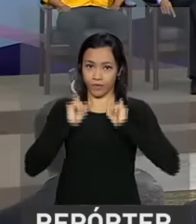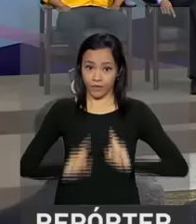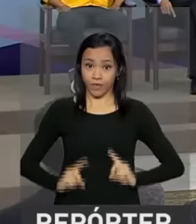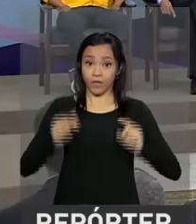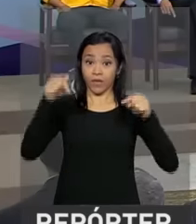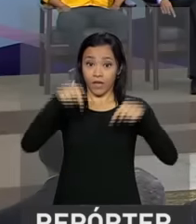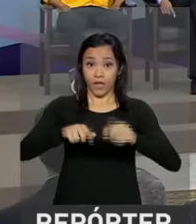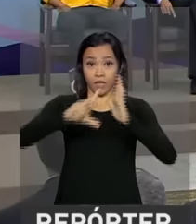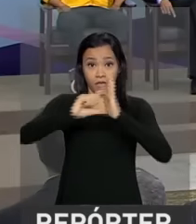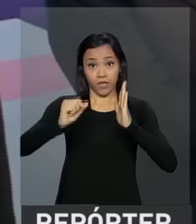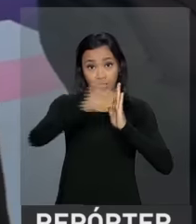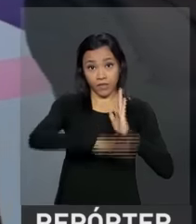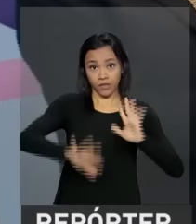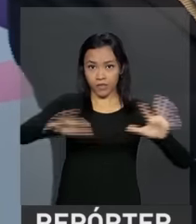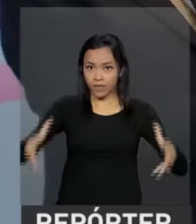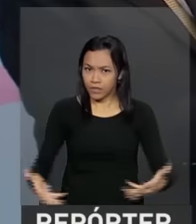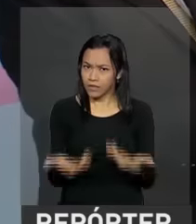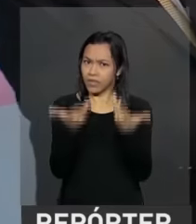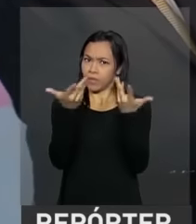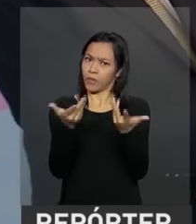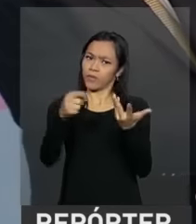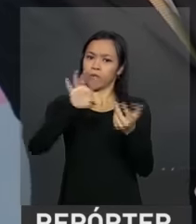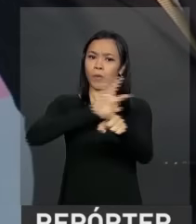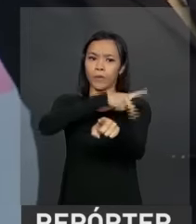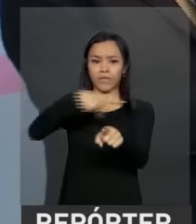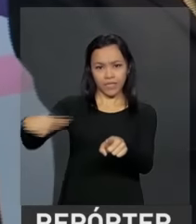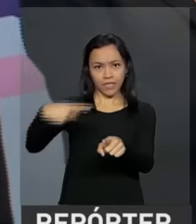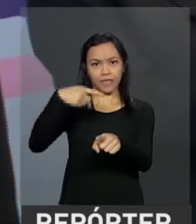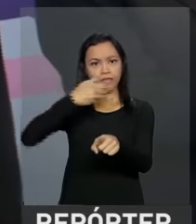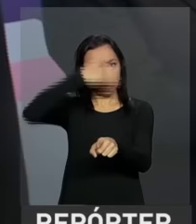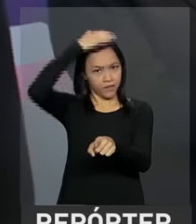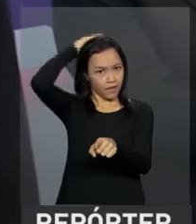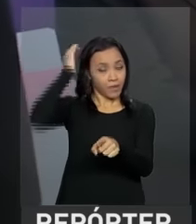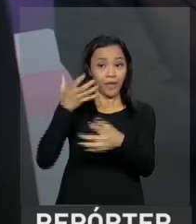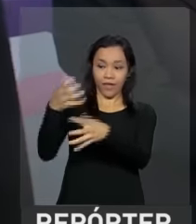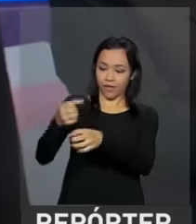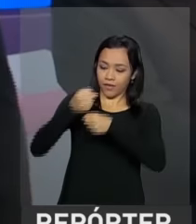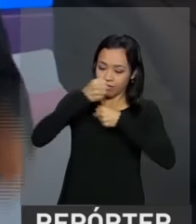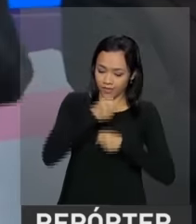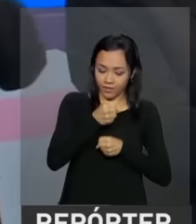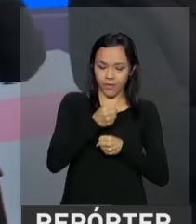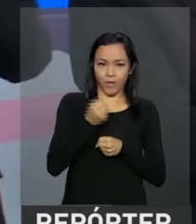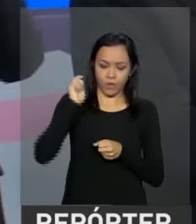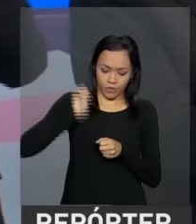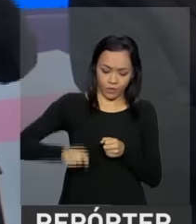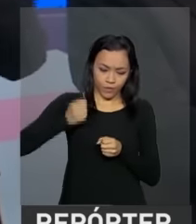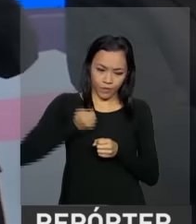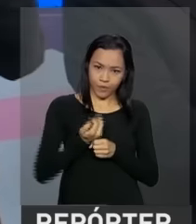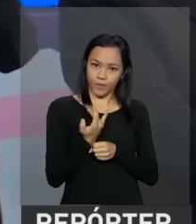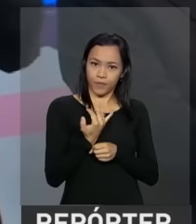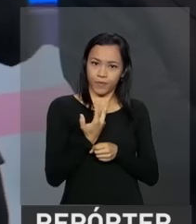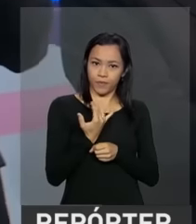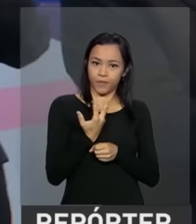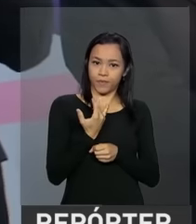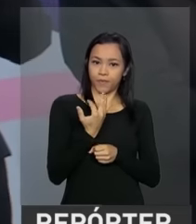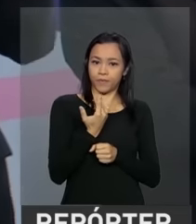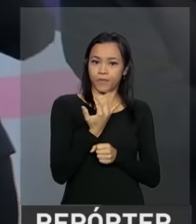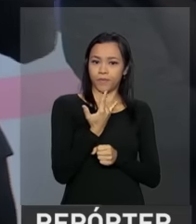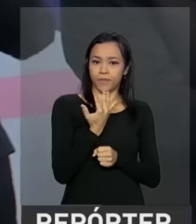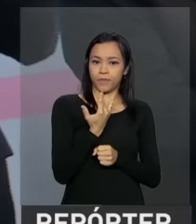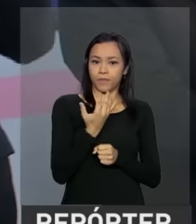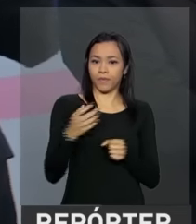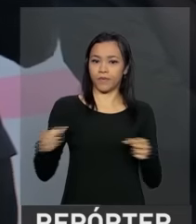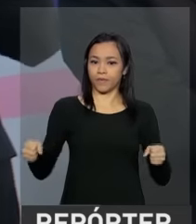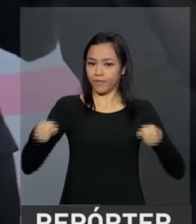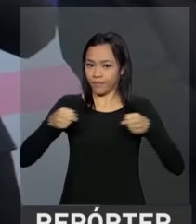Palácio do Planalto o presidente em exercício Michel Temer recebeu a chama Olímpica e acendeu a tocha paralímpica junto com o atleta